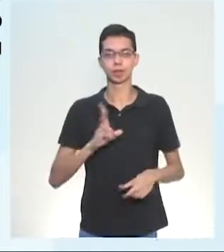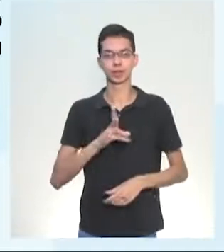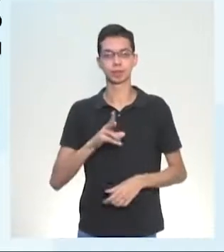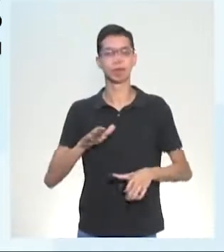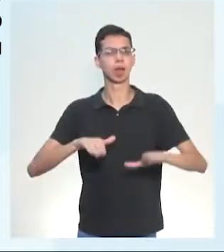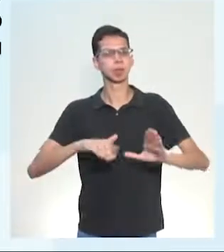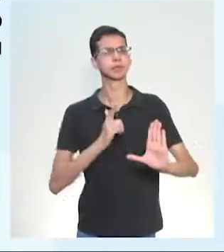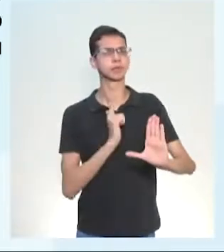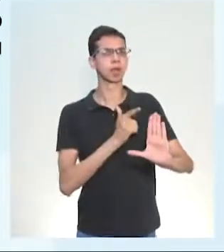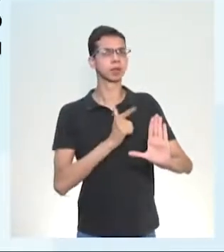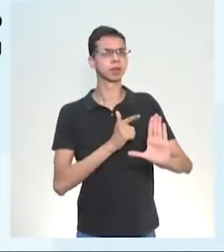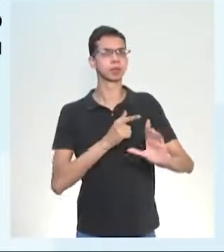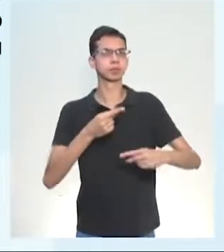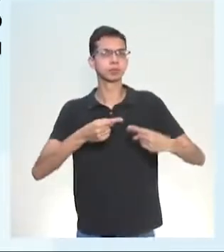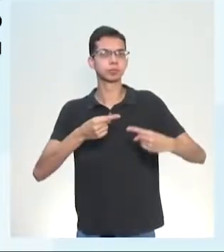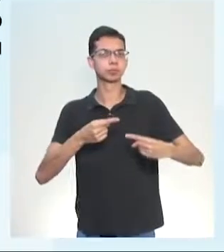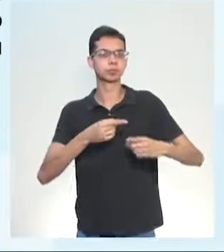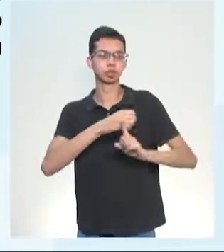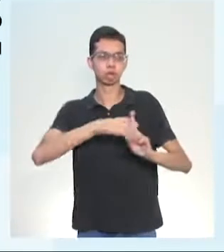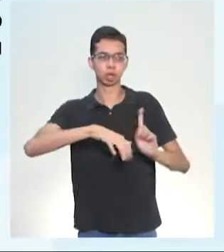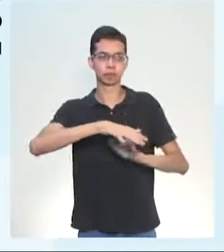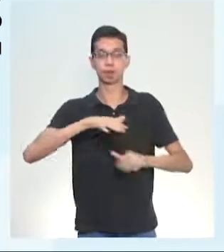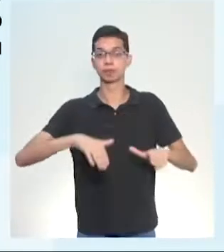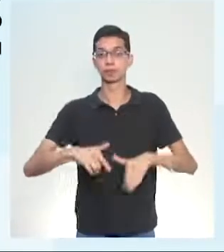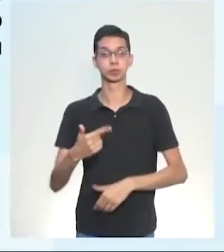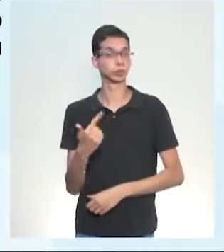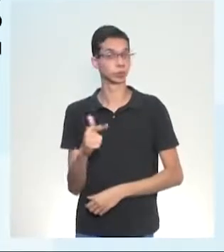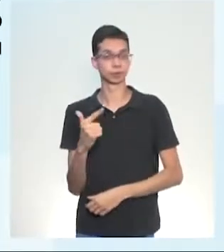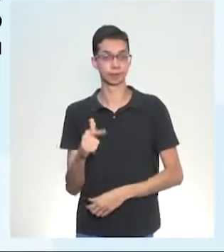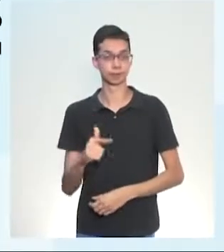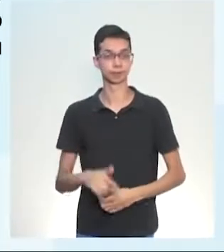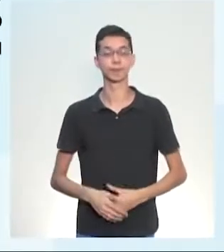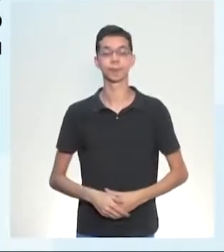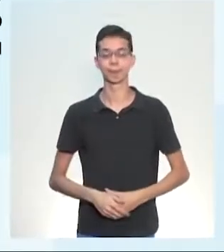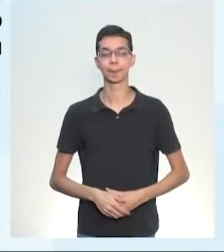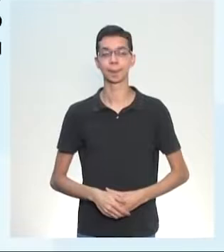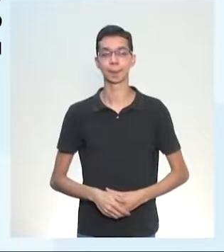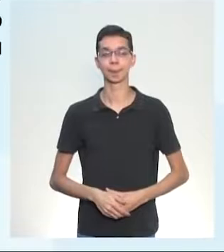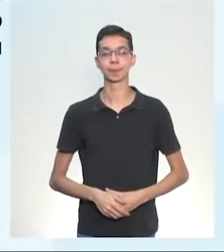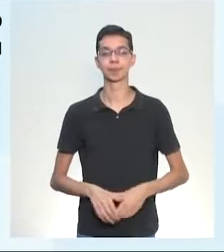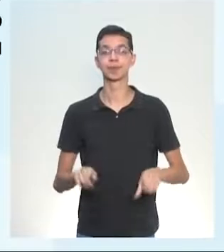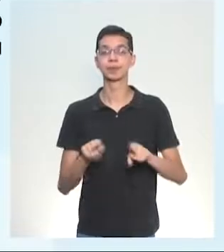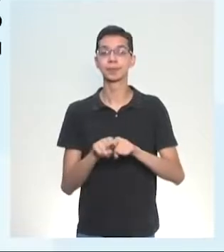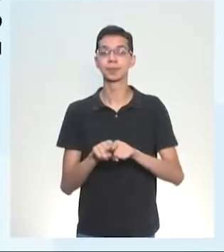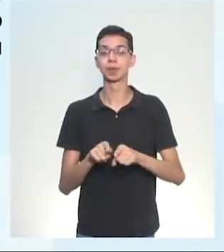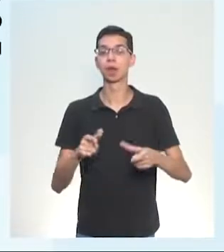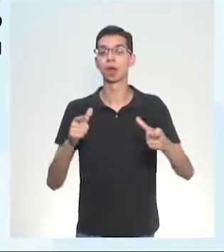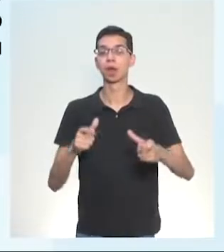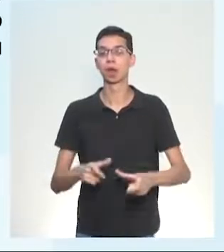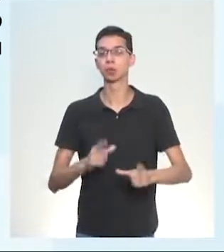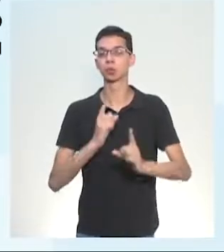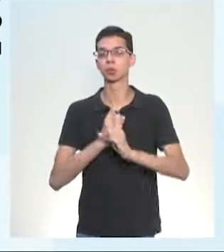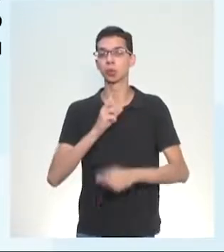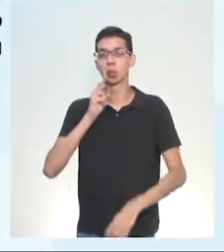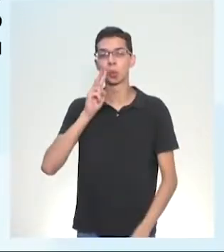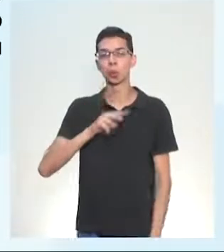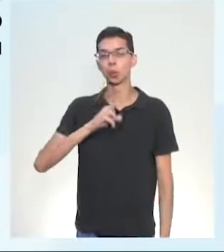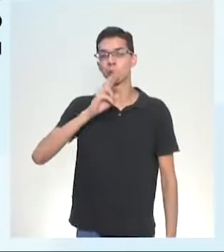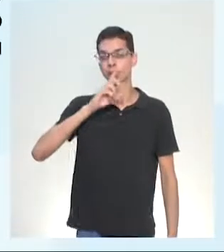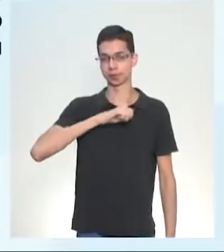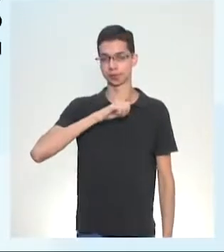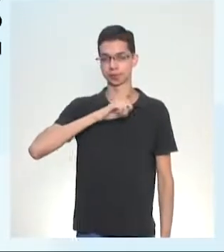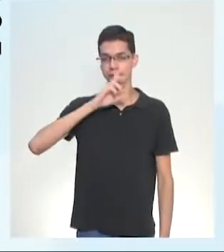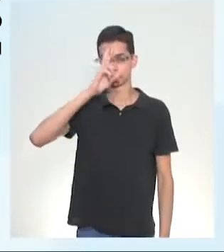sociais, transmitir ensinamentos e é publicada com regularidade. São encontradas em revistas, jornais,